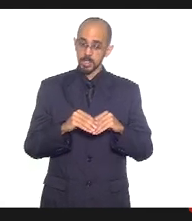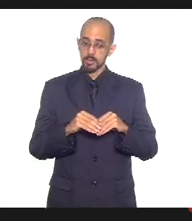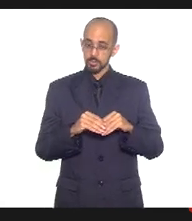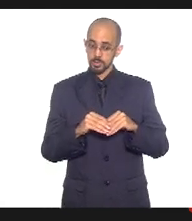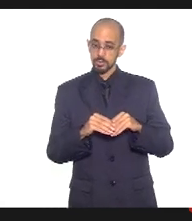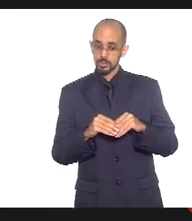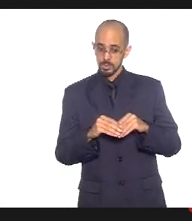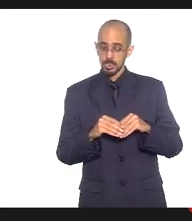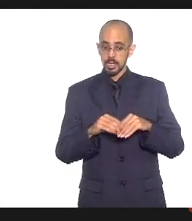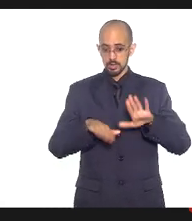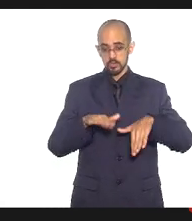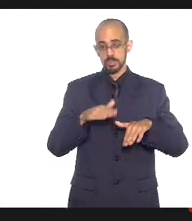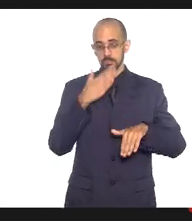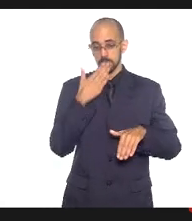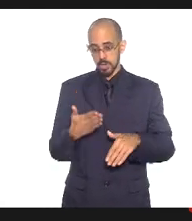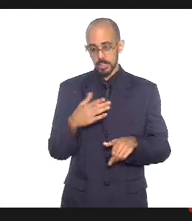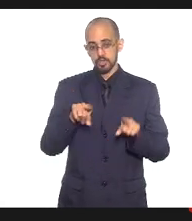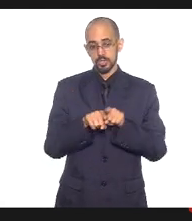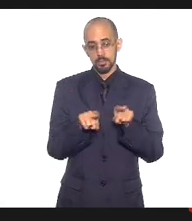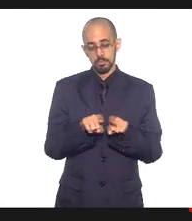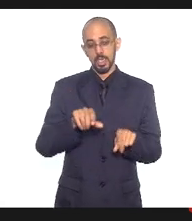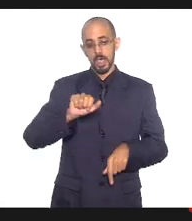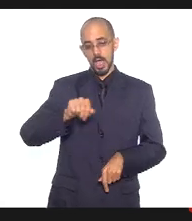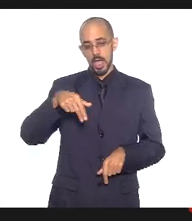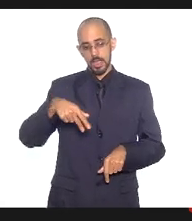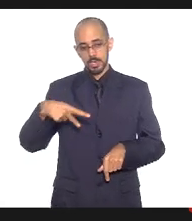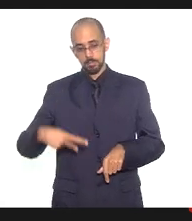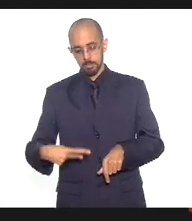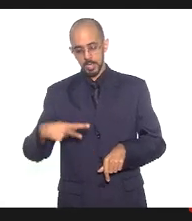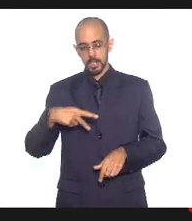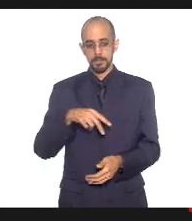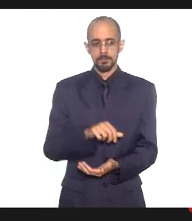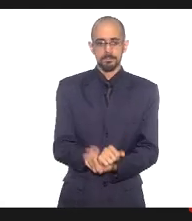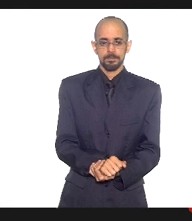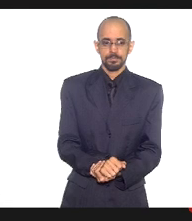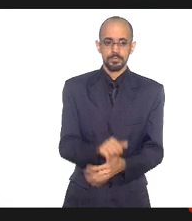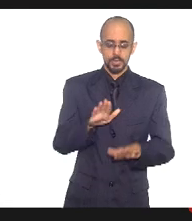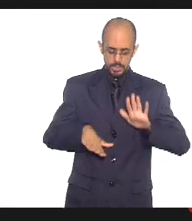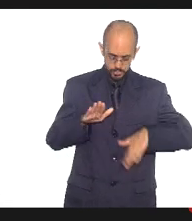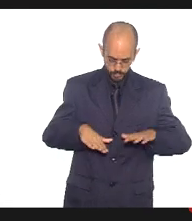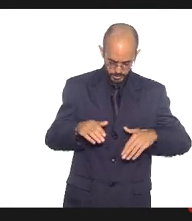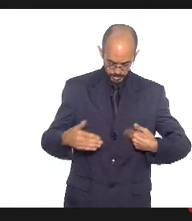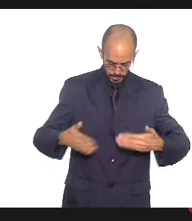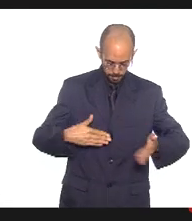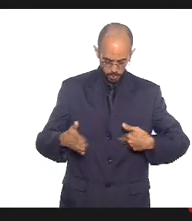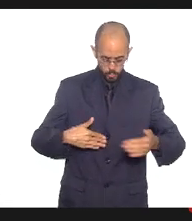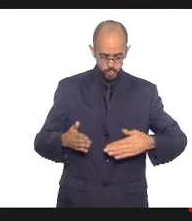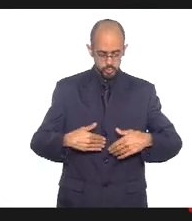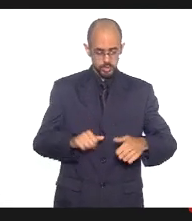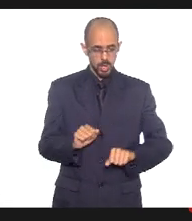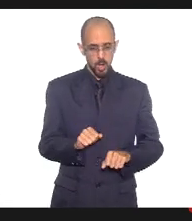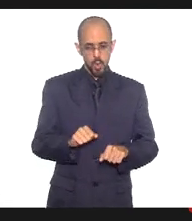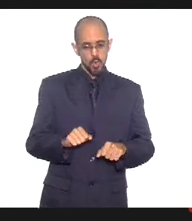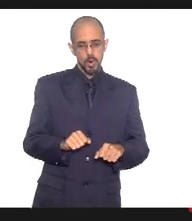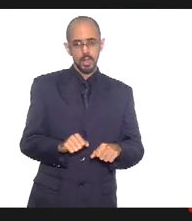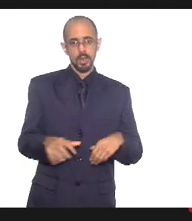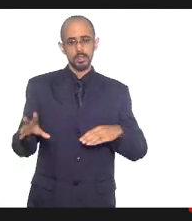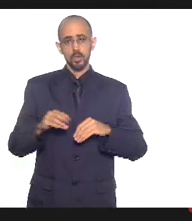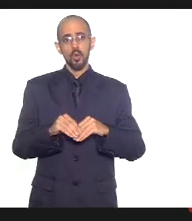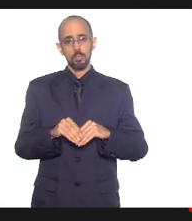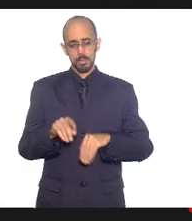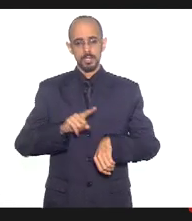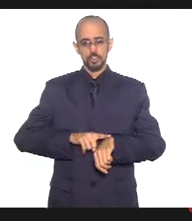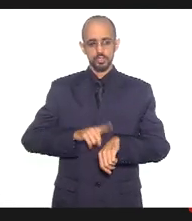é concedida pela Agência Nacional de Petróleo, muitas vezes essa produção se estende até além